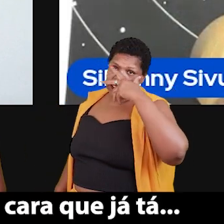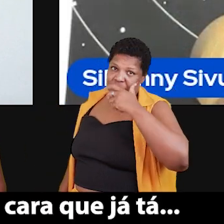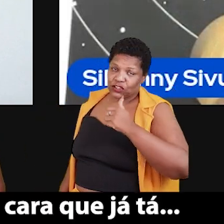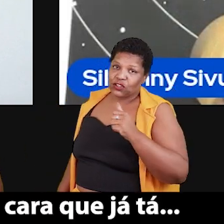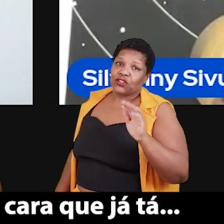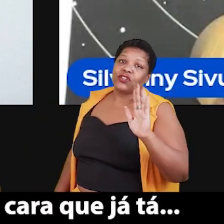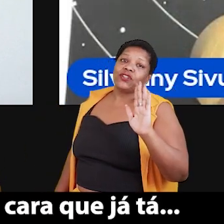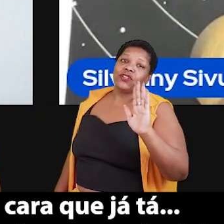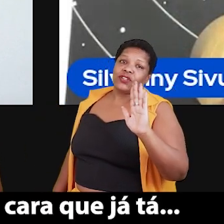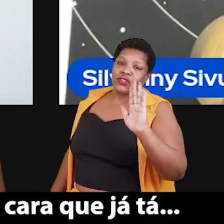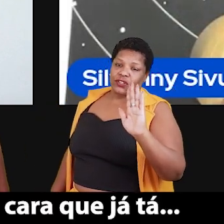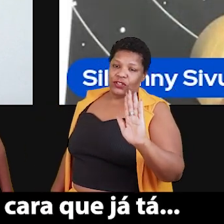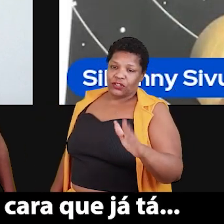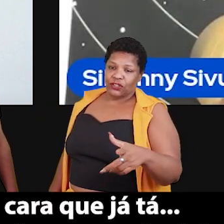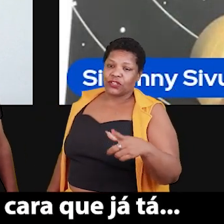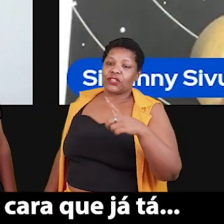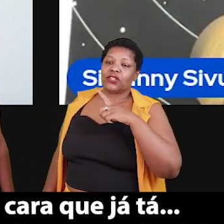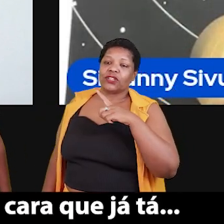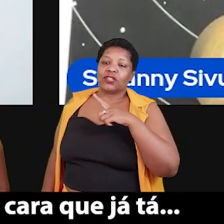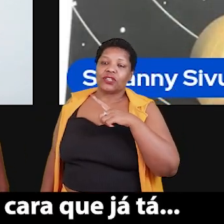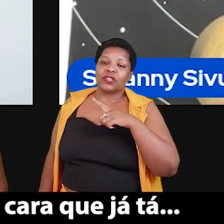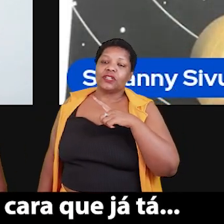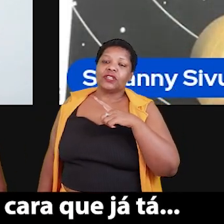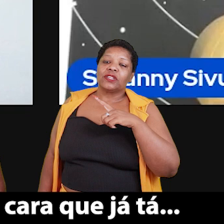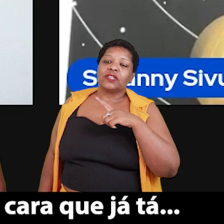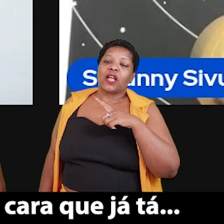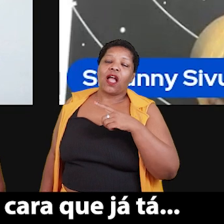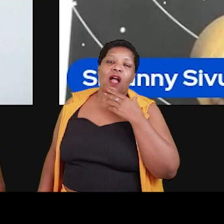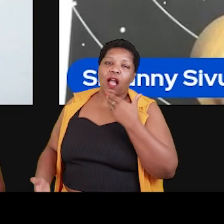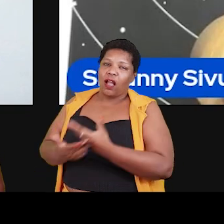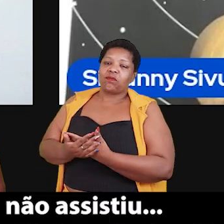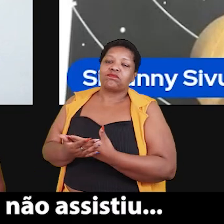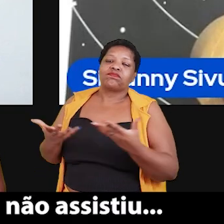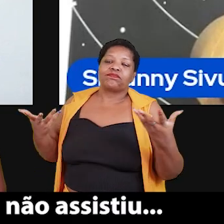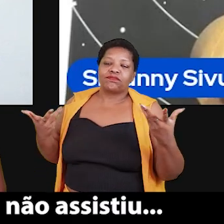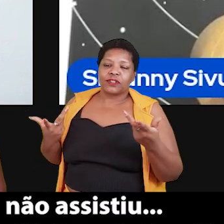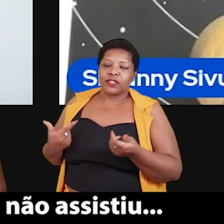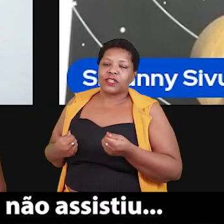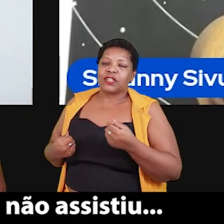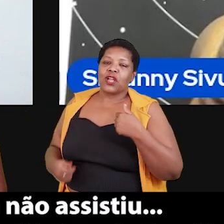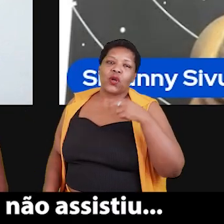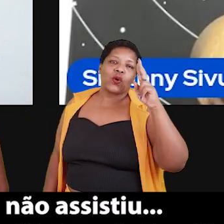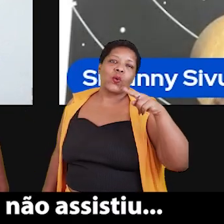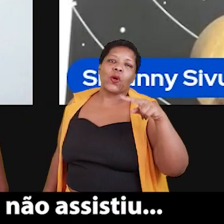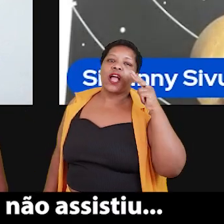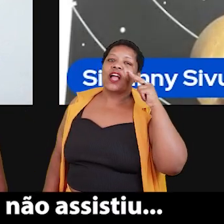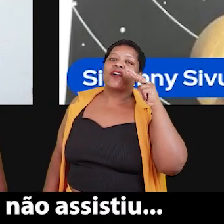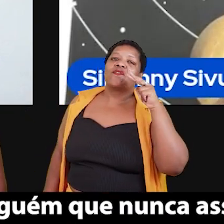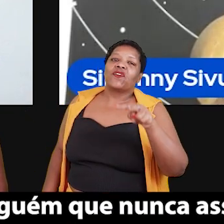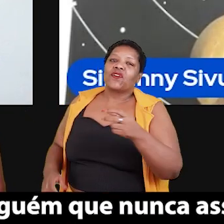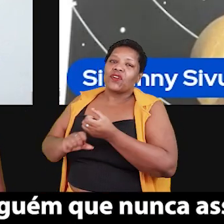é um cara que já tá. O Lucinho é um espetáculo. Quem nunca assistiu a Grande